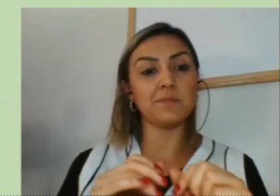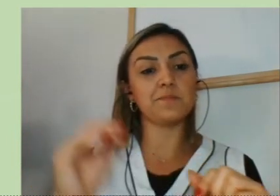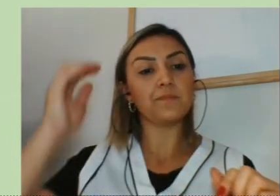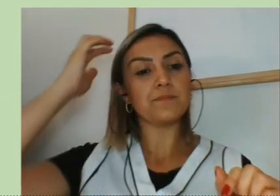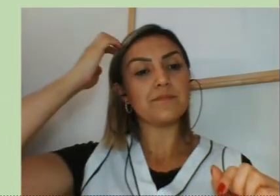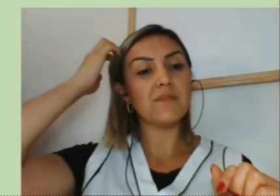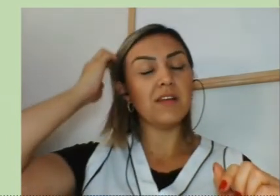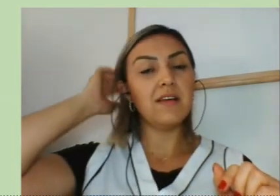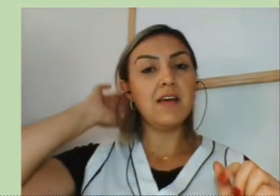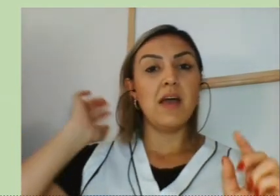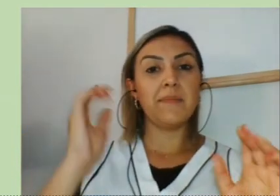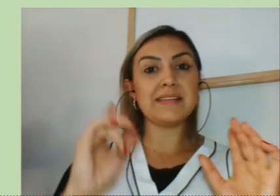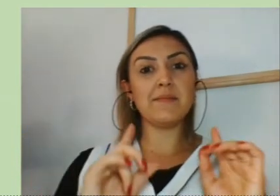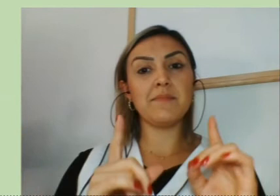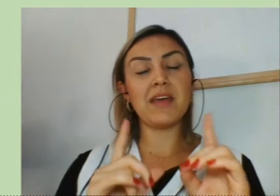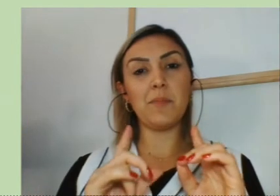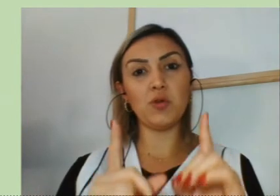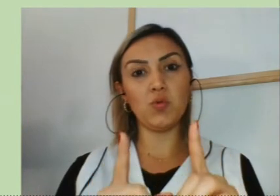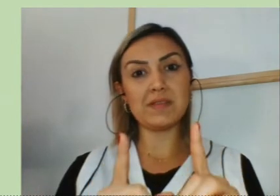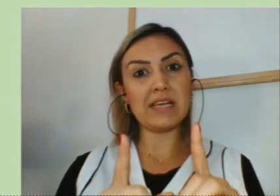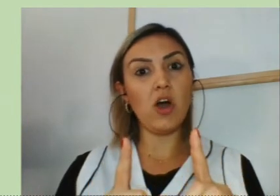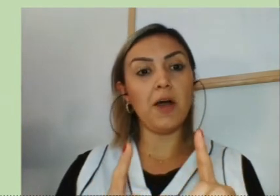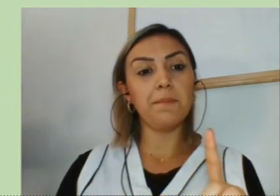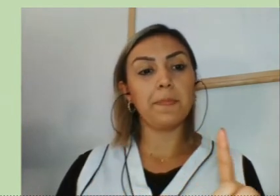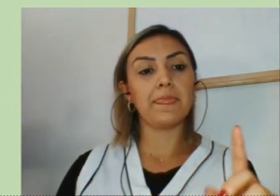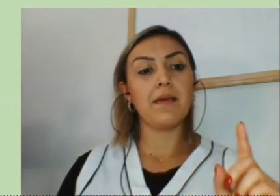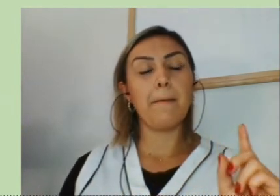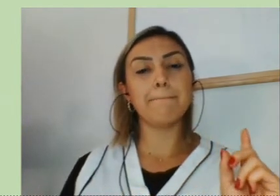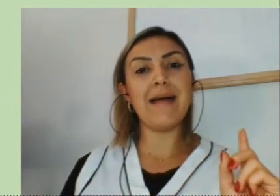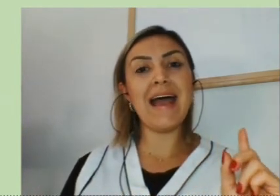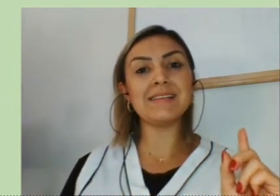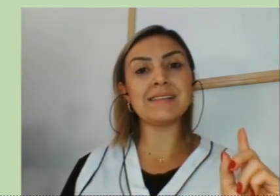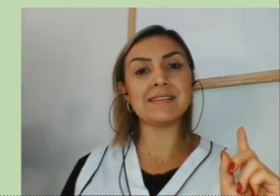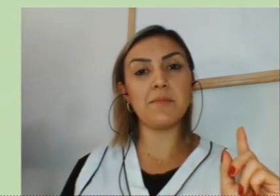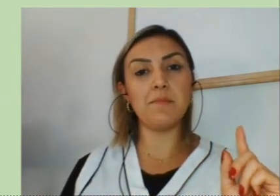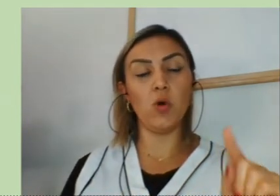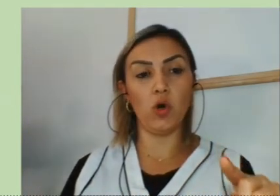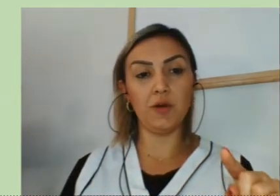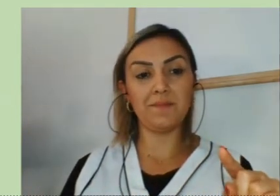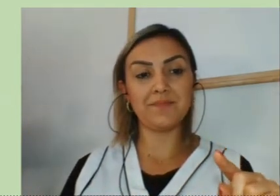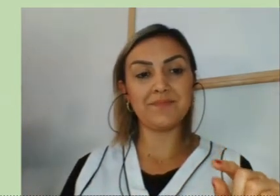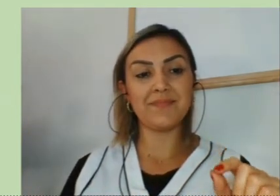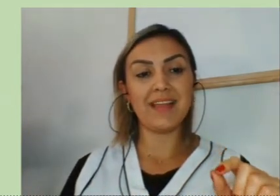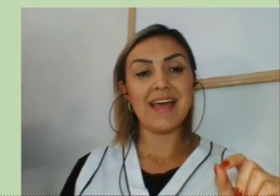palavras. Perceba a minha pronúncia, ó. Máximo.